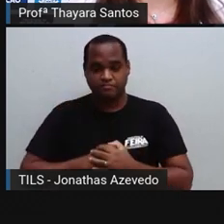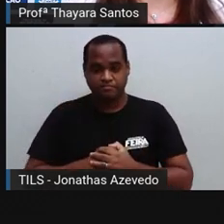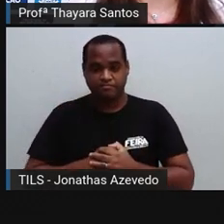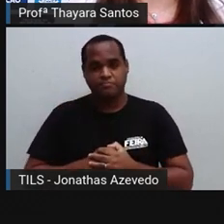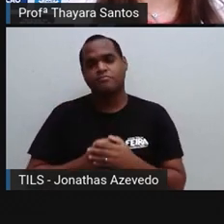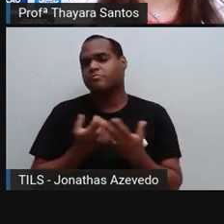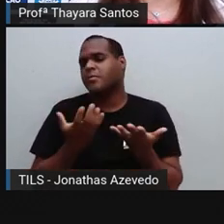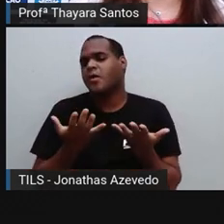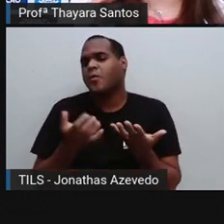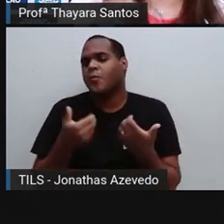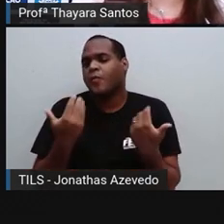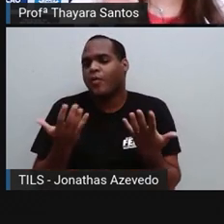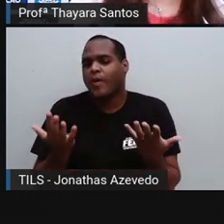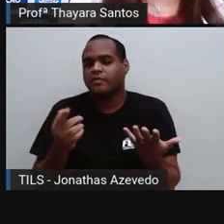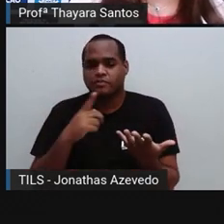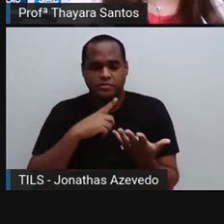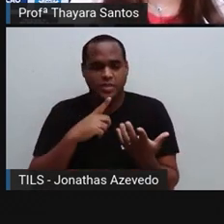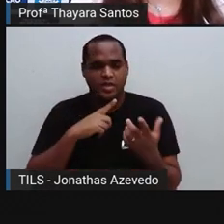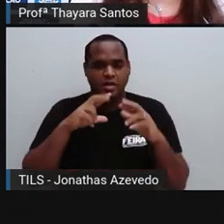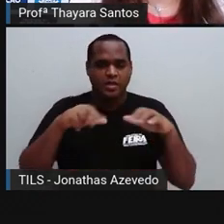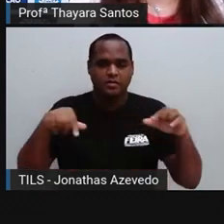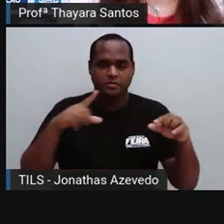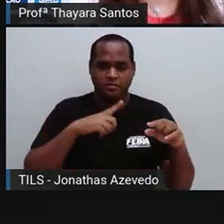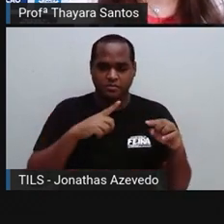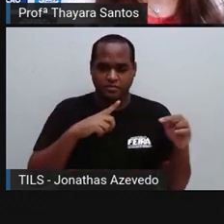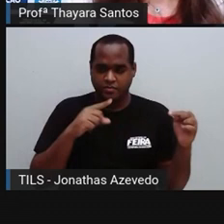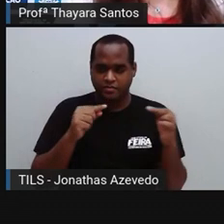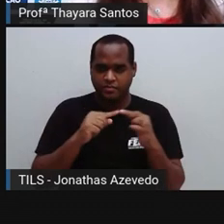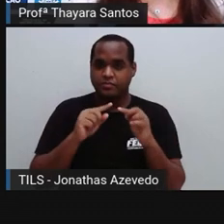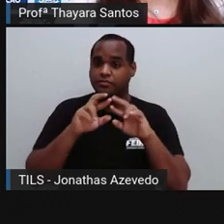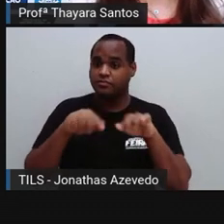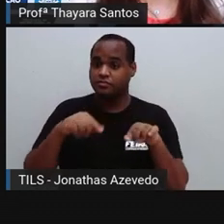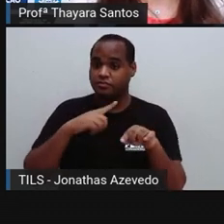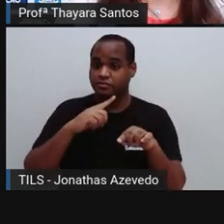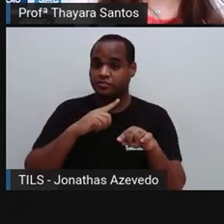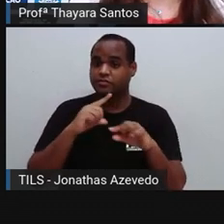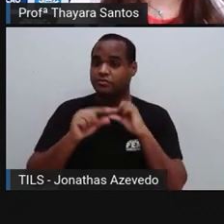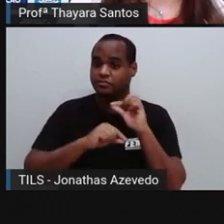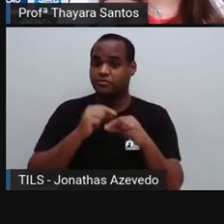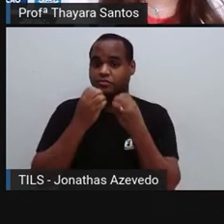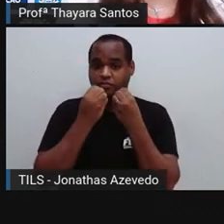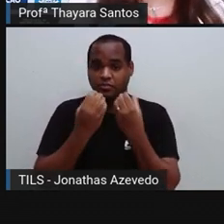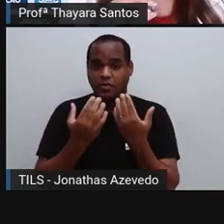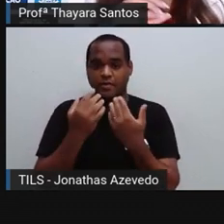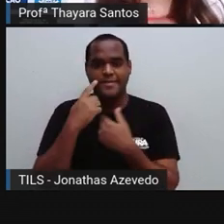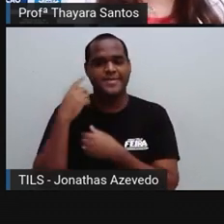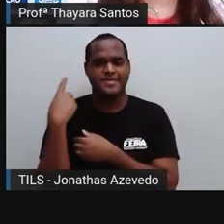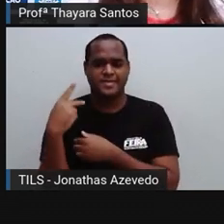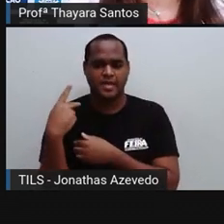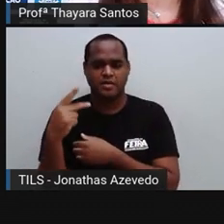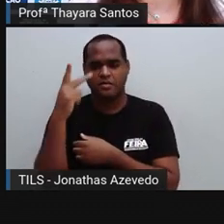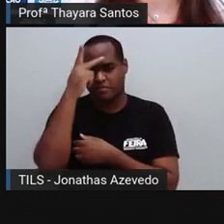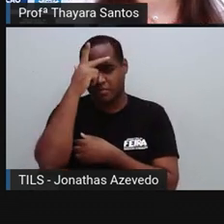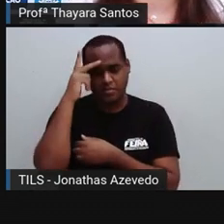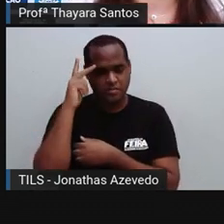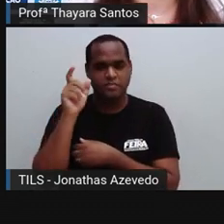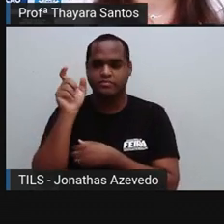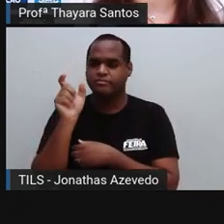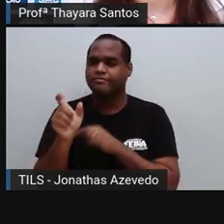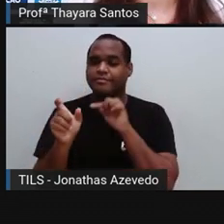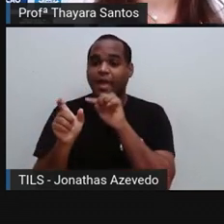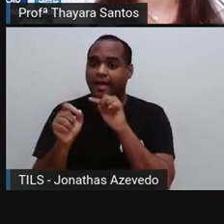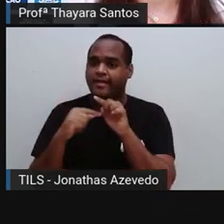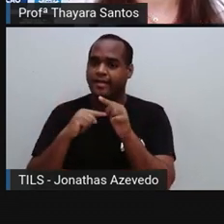E quais são os efeitos dessa droga no sistema nervoso? Normalmente, é uma pessoa que faz uso de